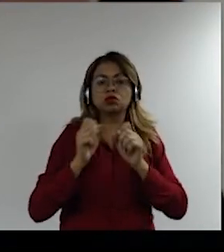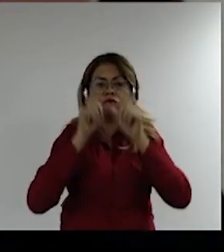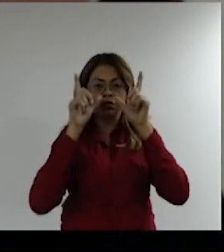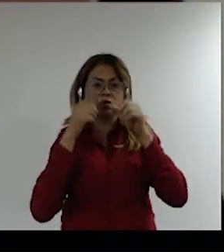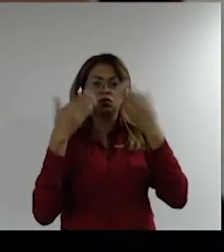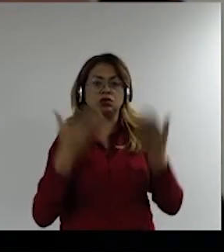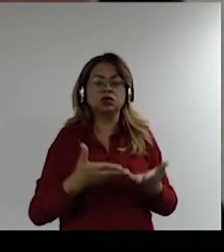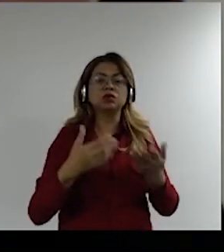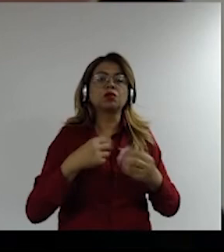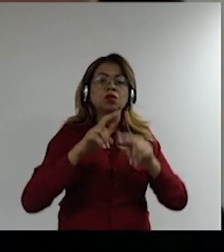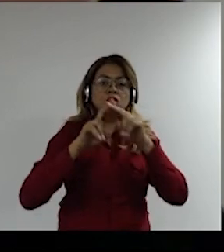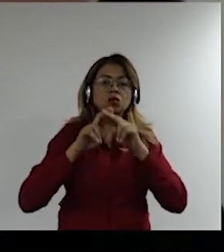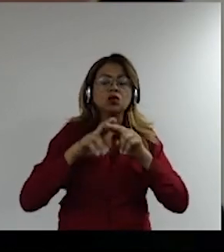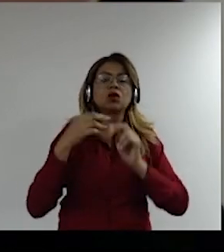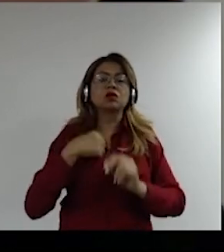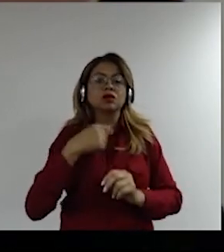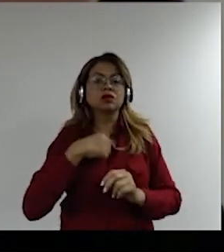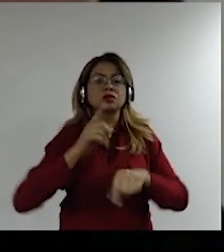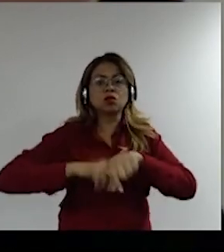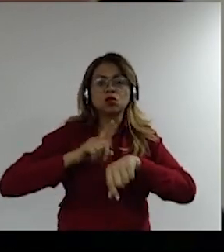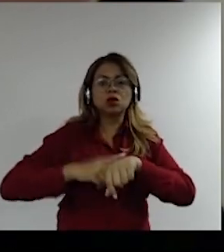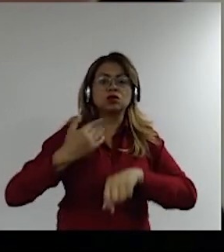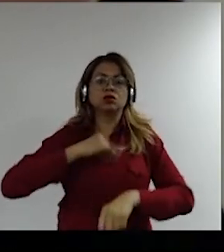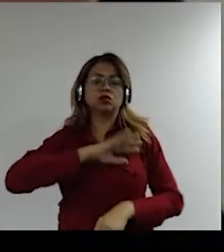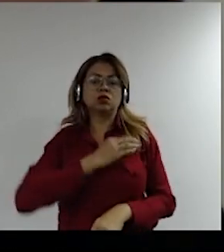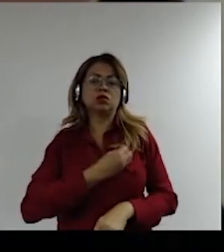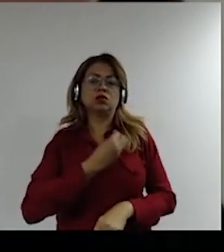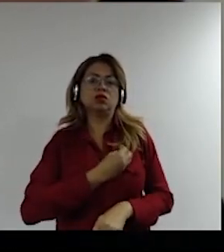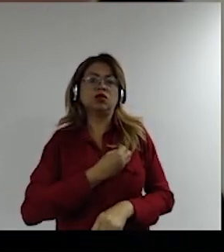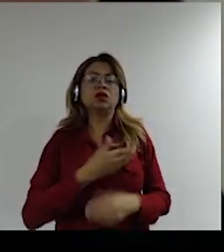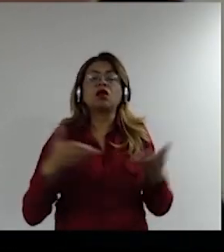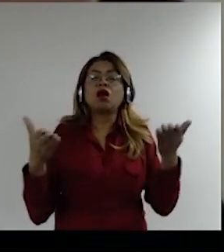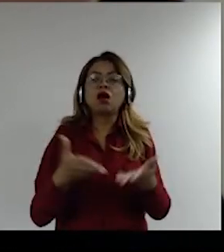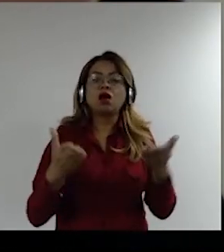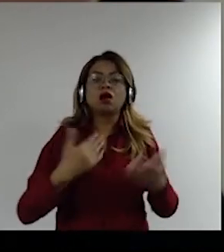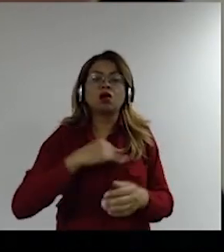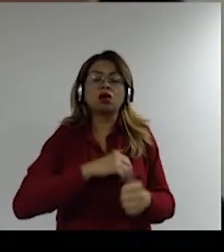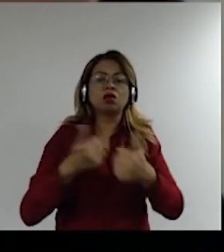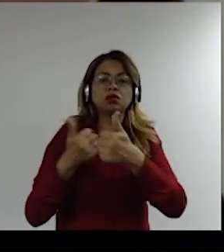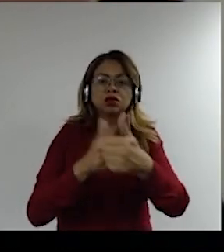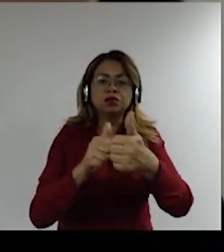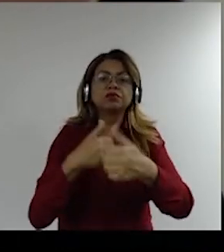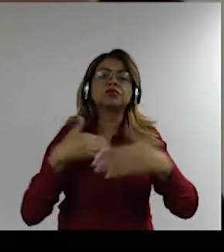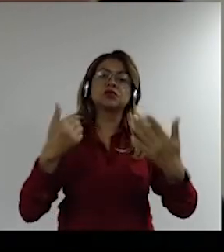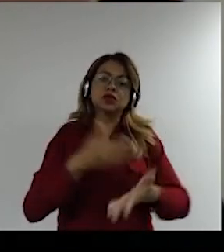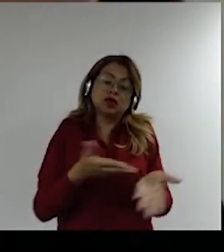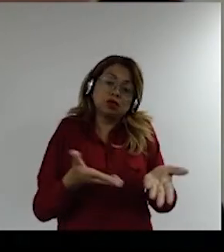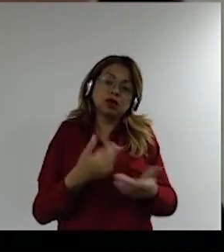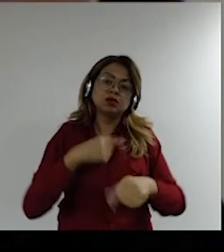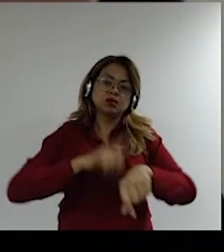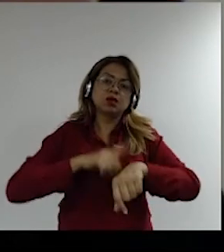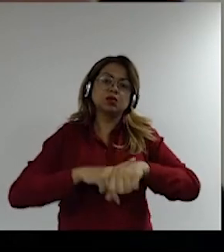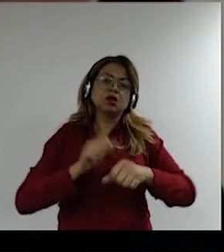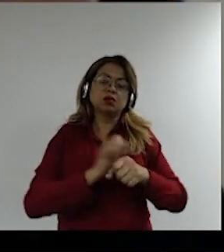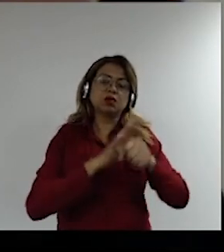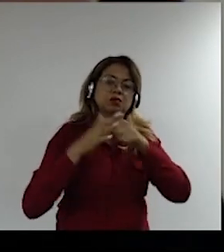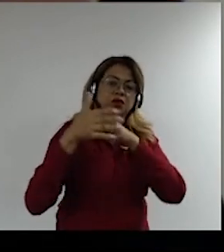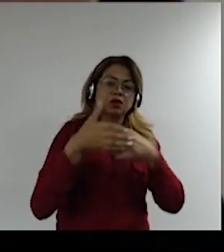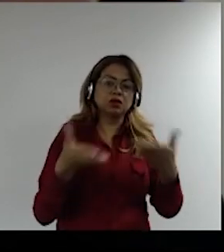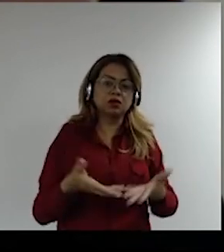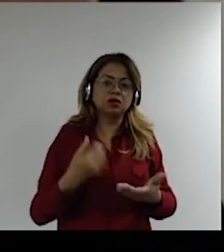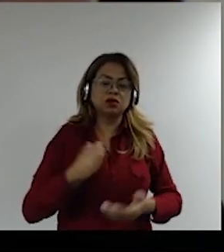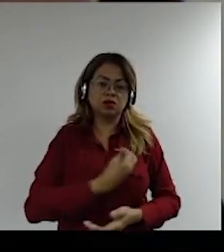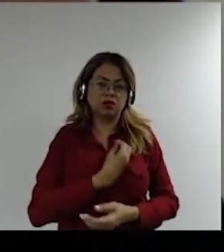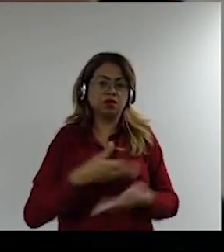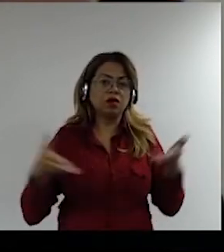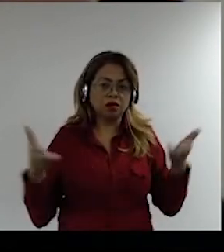em razão desse momento que nós estamos vivendo no Ministério, e aí agora aliado pela questão dessa pandemia que nós estamos vivenciando.